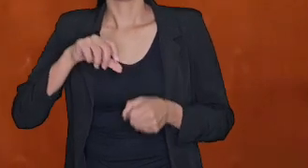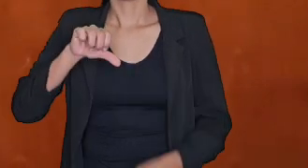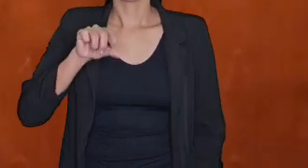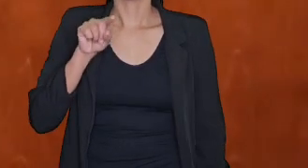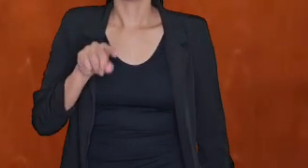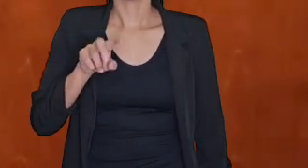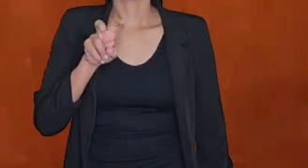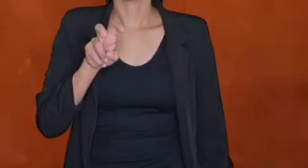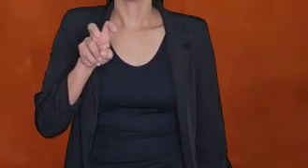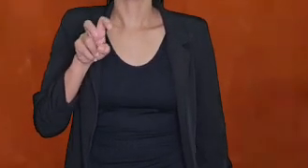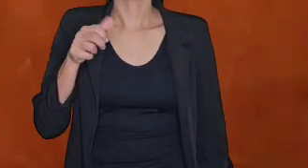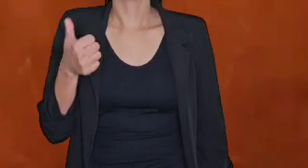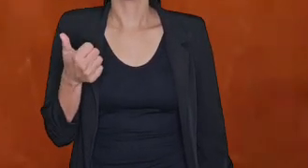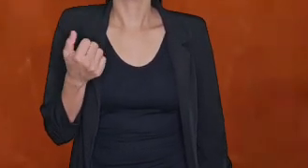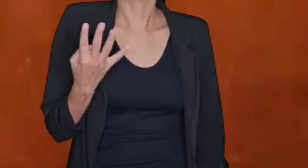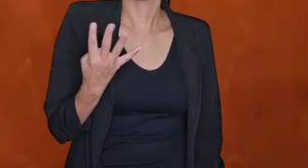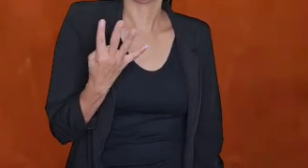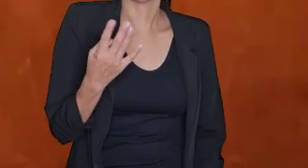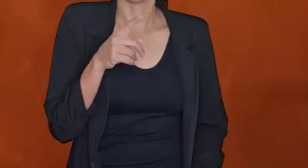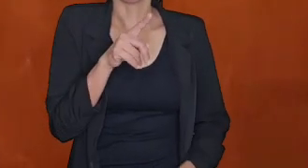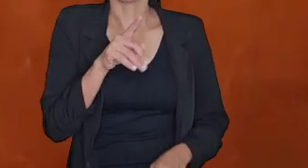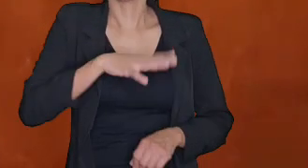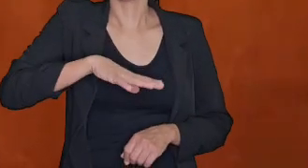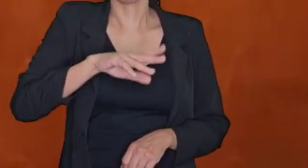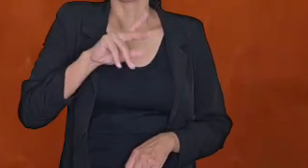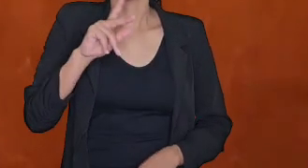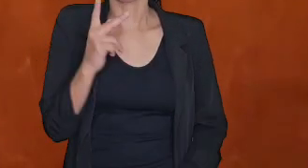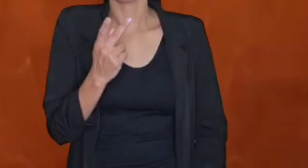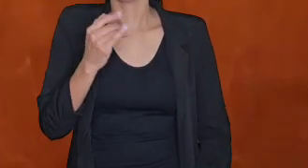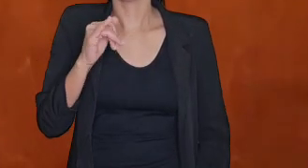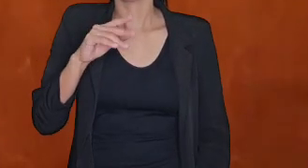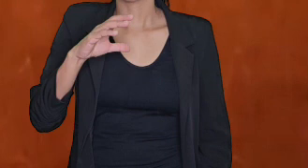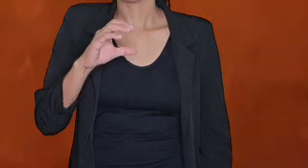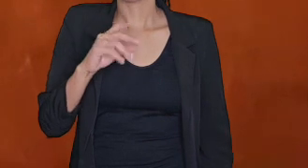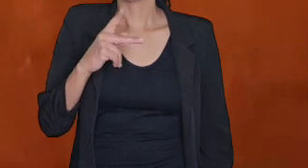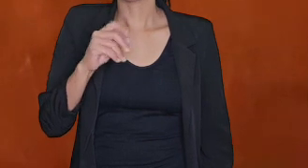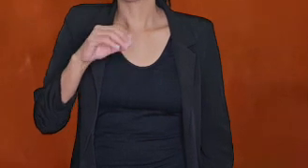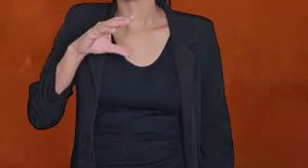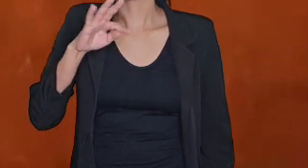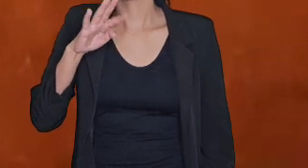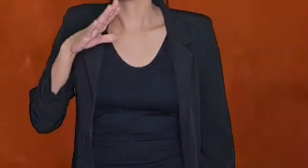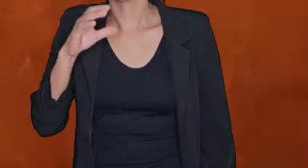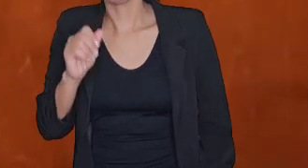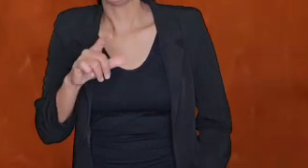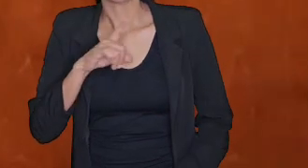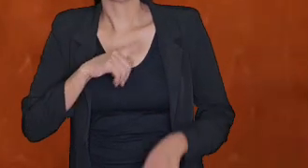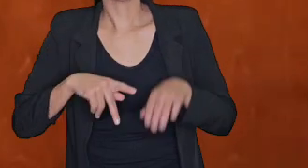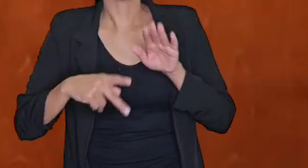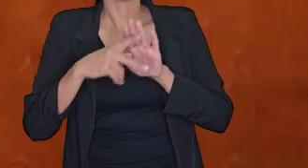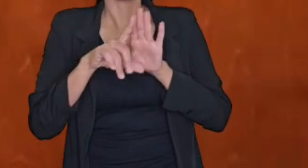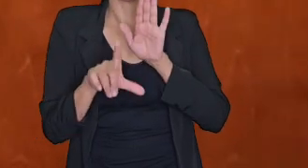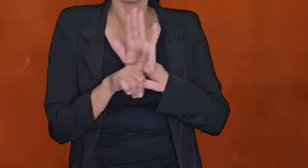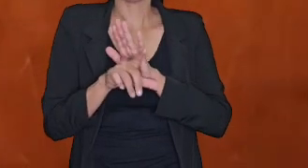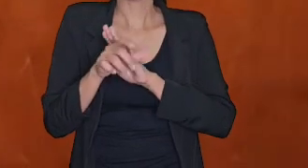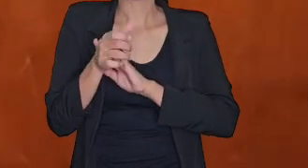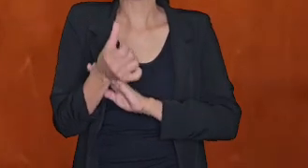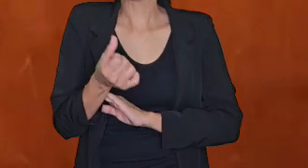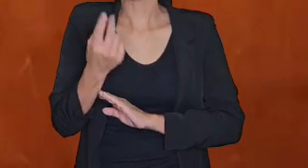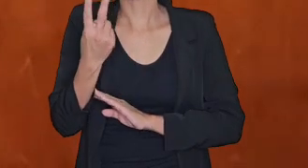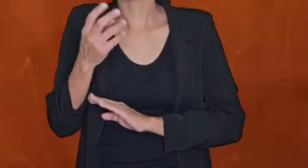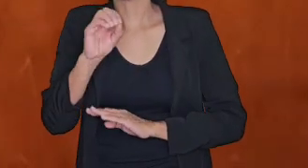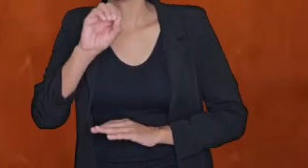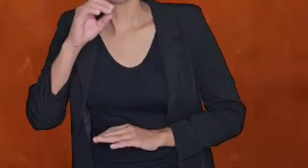do procedimento da 9.514 para a questão hipoteca. Então, está sendo discutido esse PL. Nós